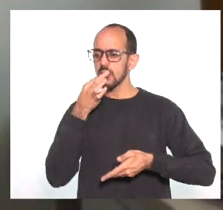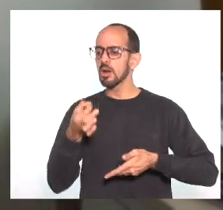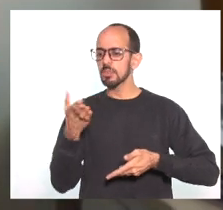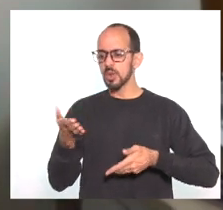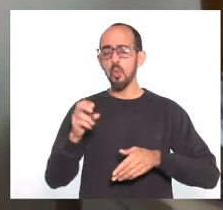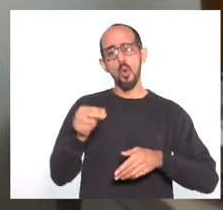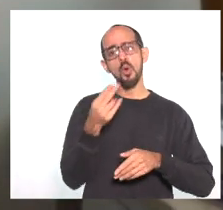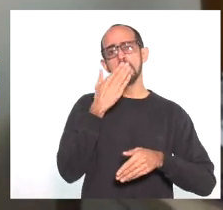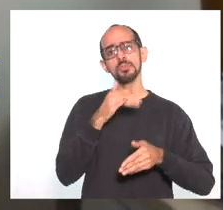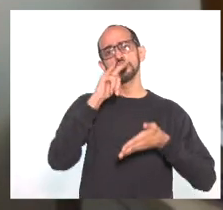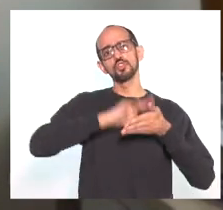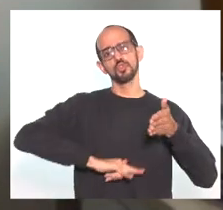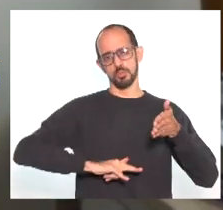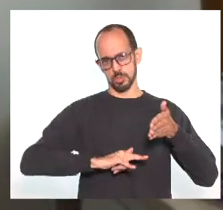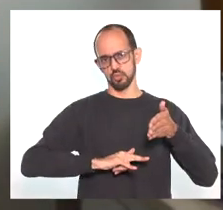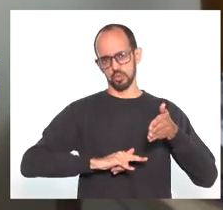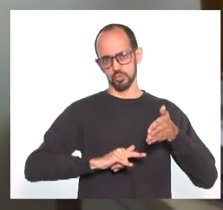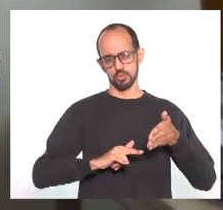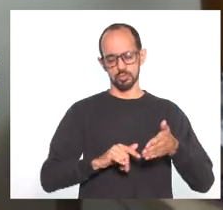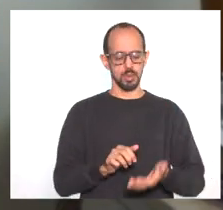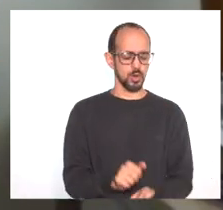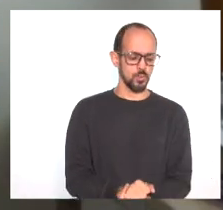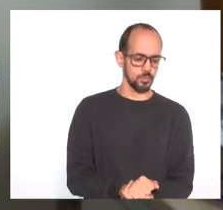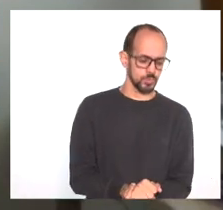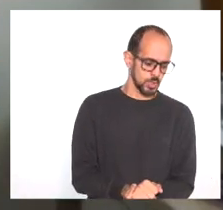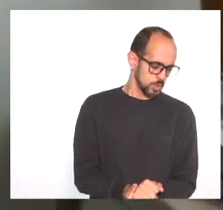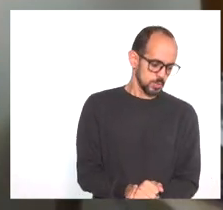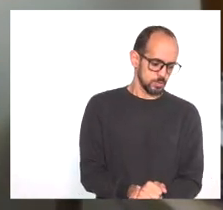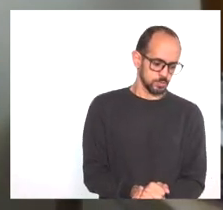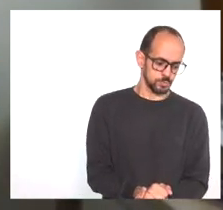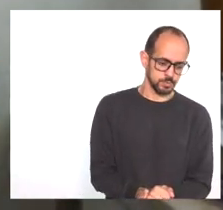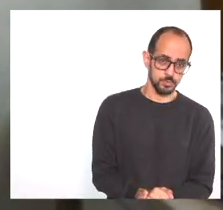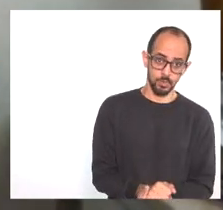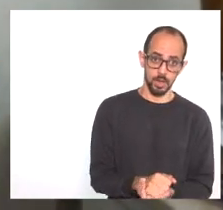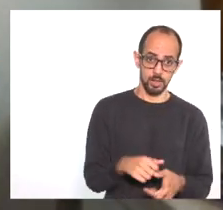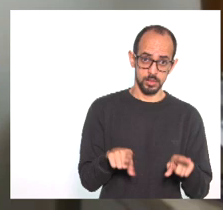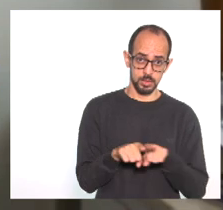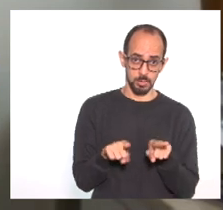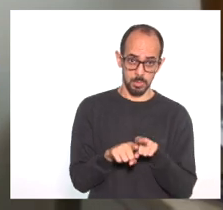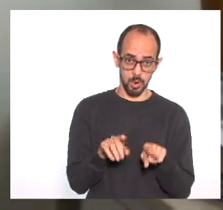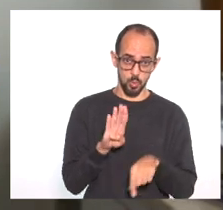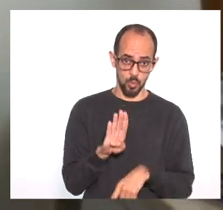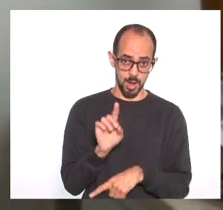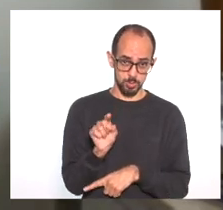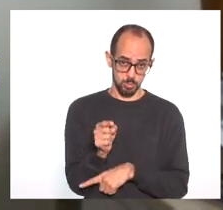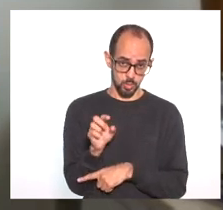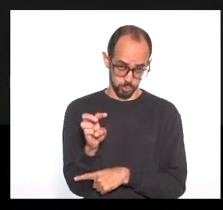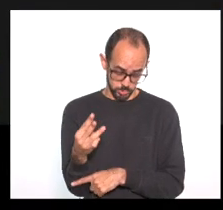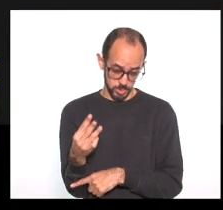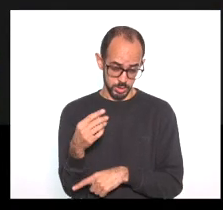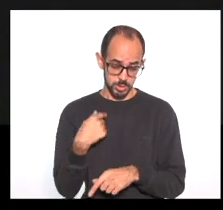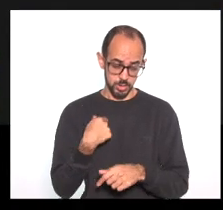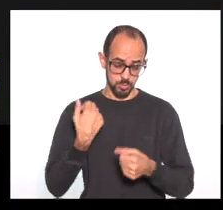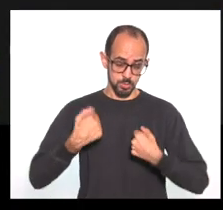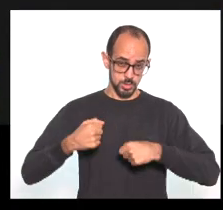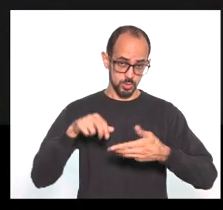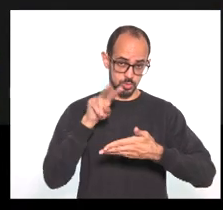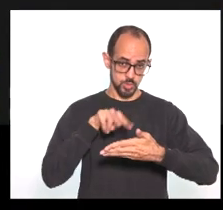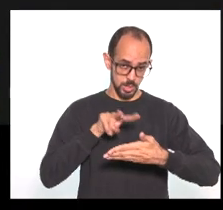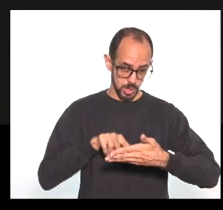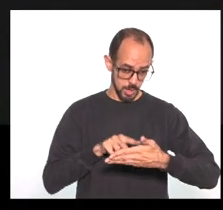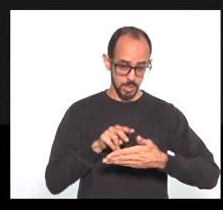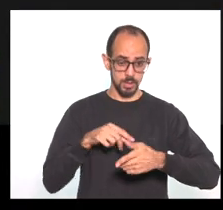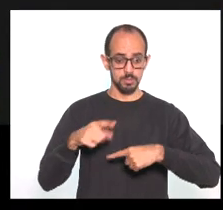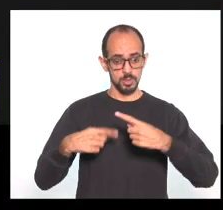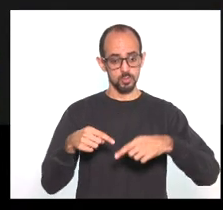solicitação de documentos. Aí, no item 4.3, eu preciso lê-lo para a gente dar